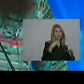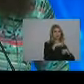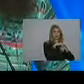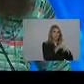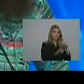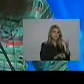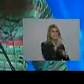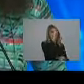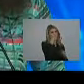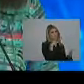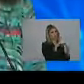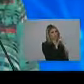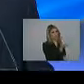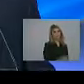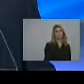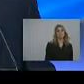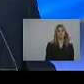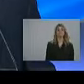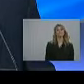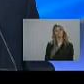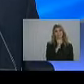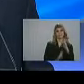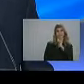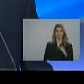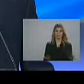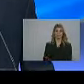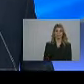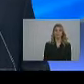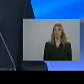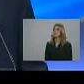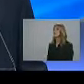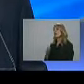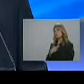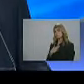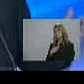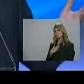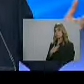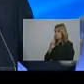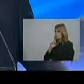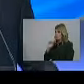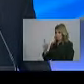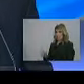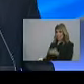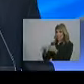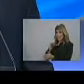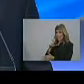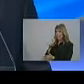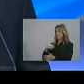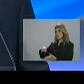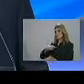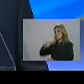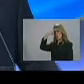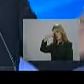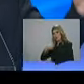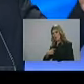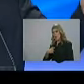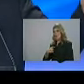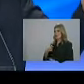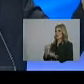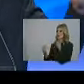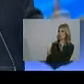criativa, eu concordo com você. Candidato, sua réplica. Jandira, a meu ver, antes de reforçar a nossa posição, a